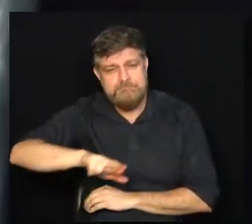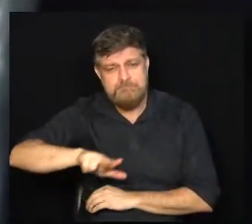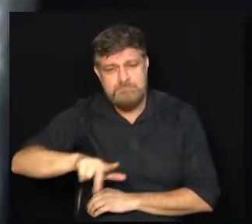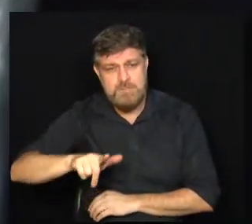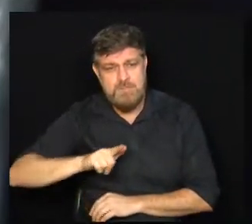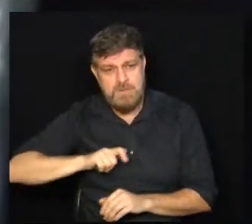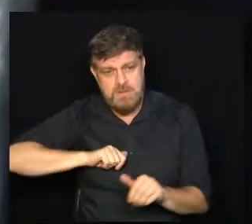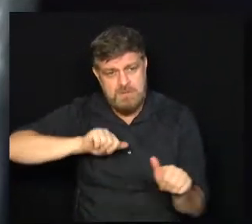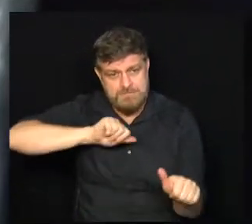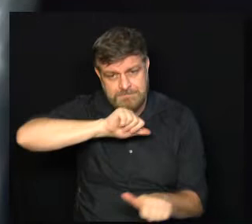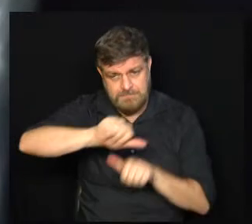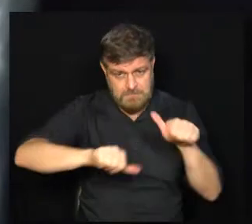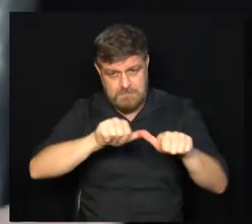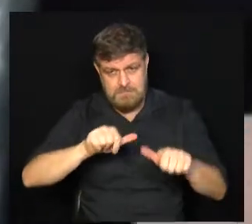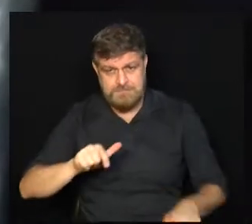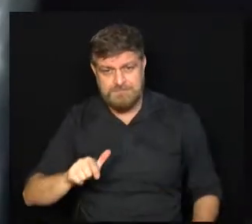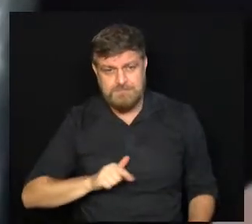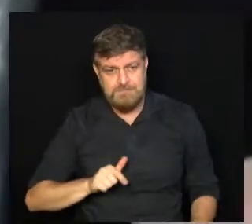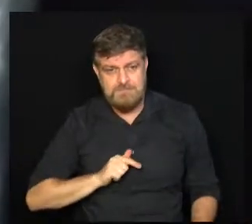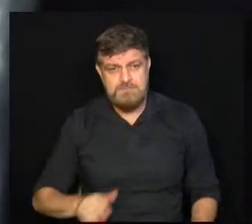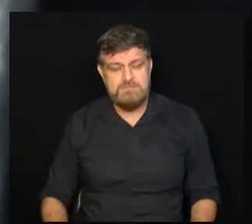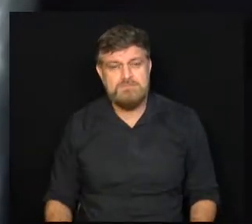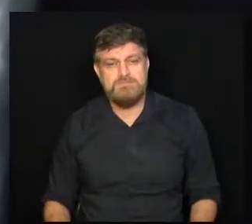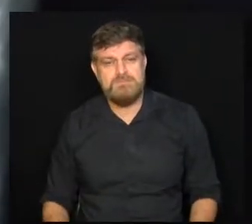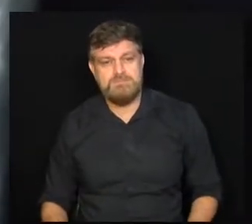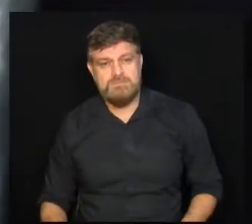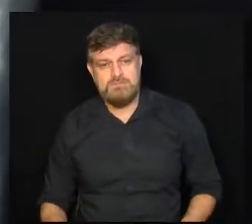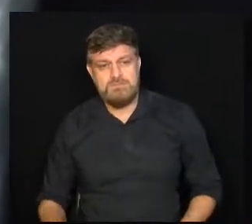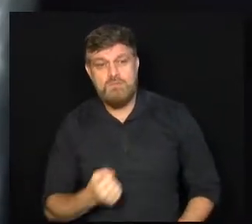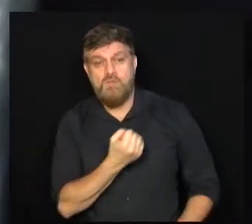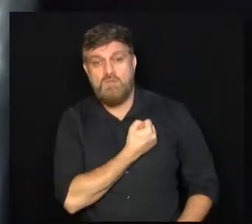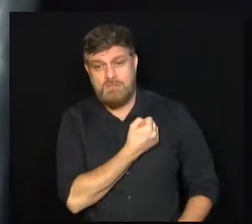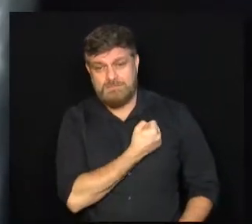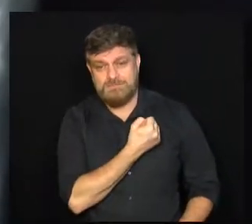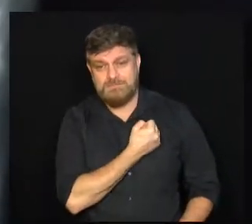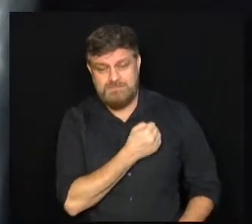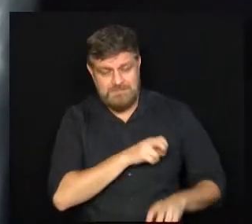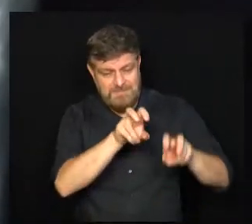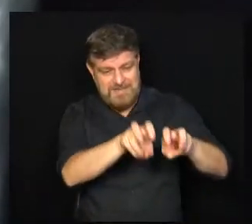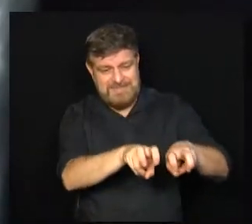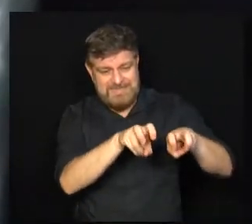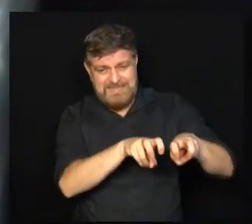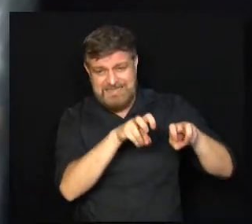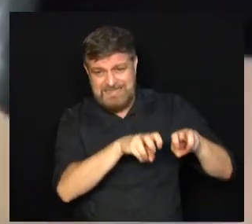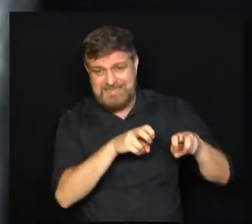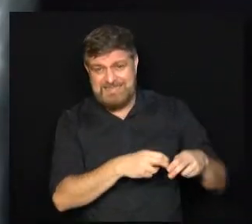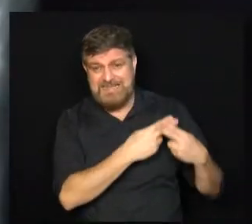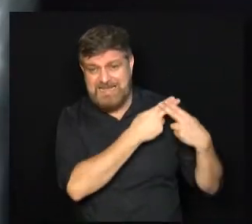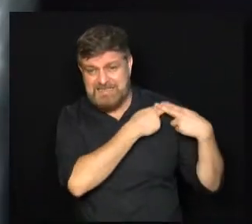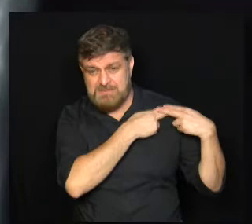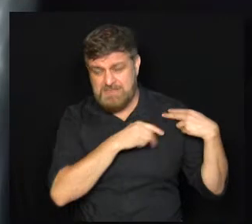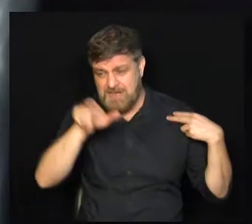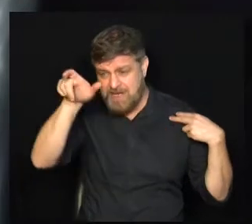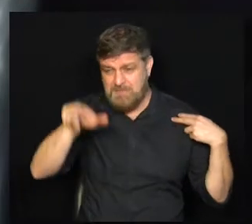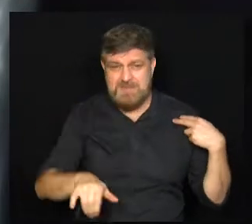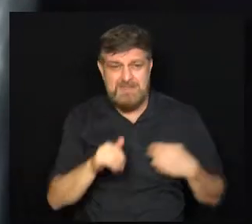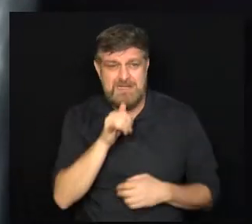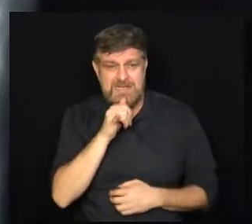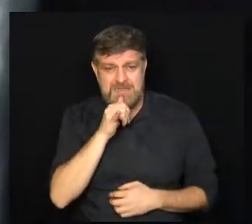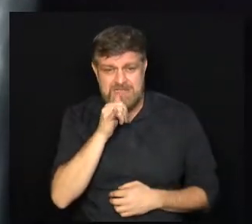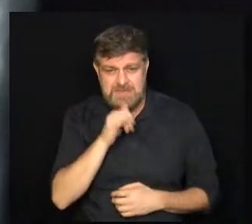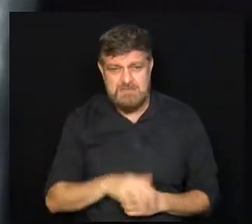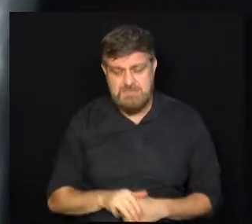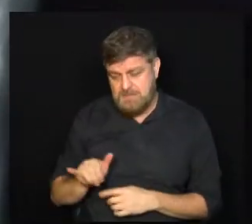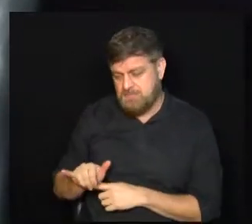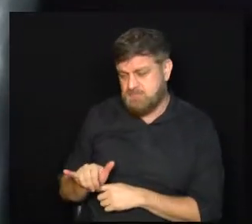um upgrade, aumentando ainda mais a responsabilidade dos comissários. Então, vocês vão voar de Airbus